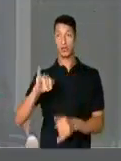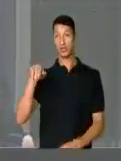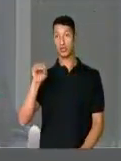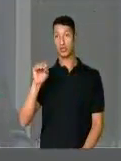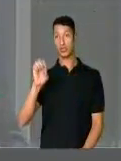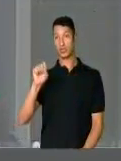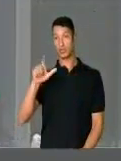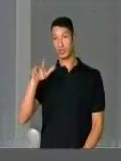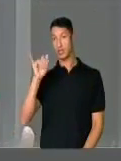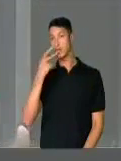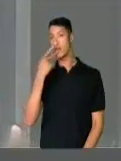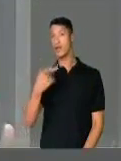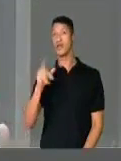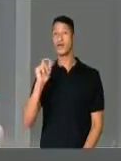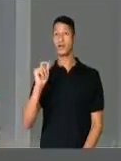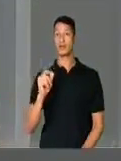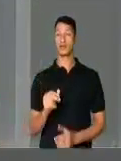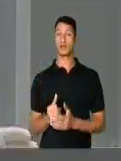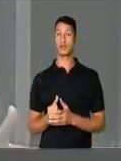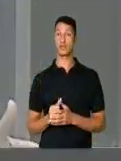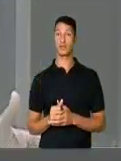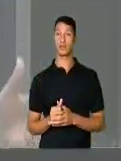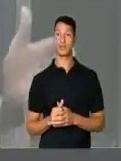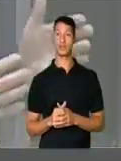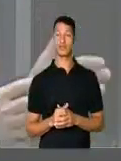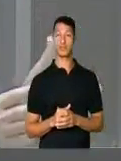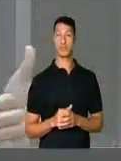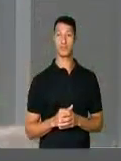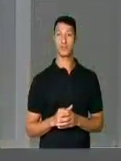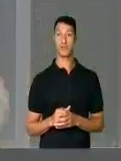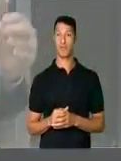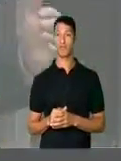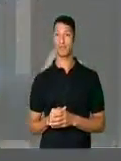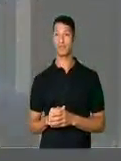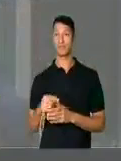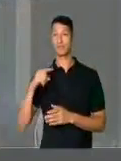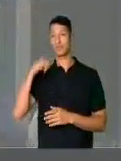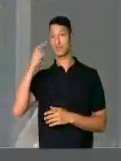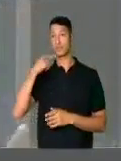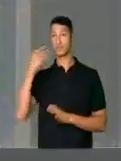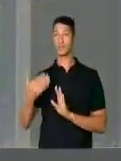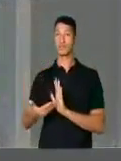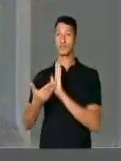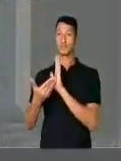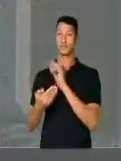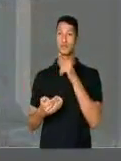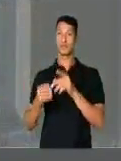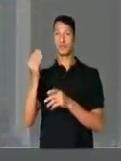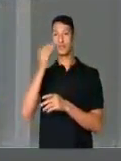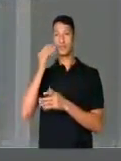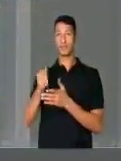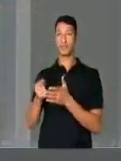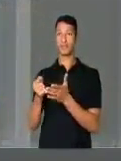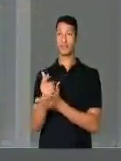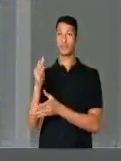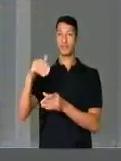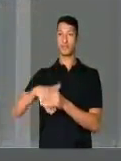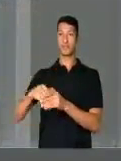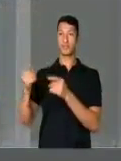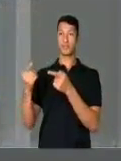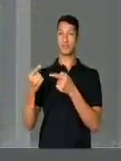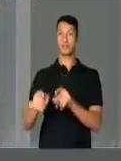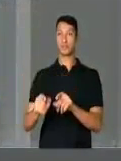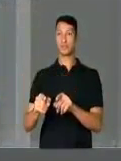O Joel falou na televisão que um deputado desta casa foi tentar comprar